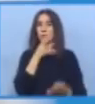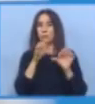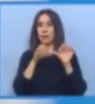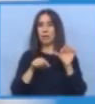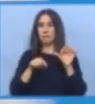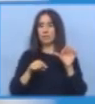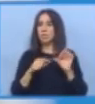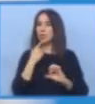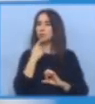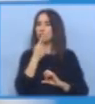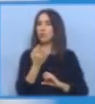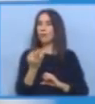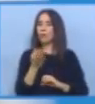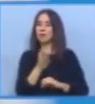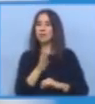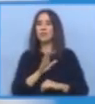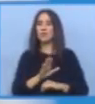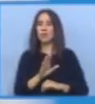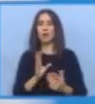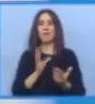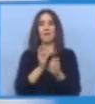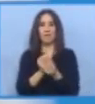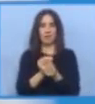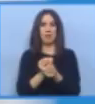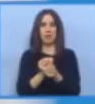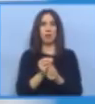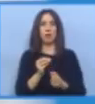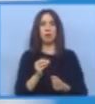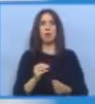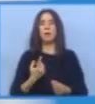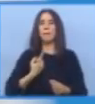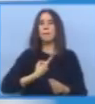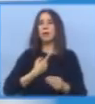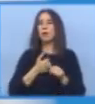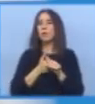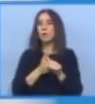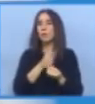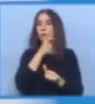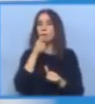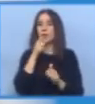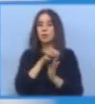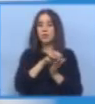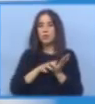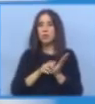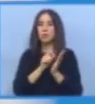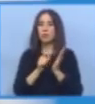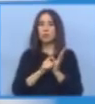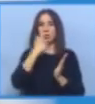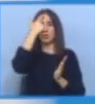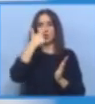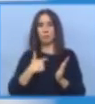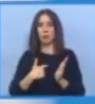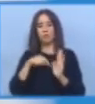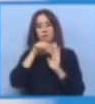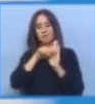que vos dirigi quando ainda estava convosco. Tem de se cumprir tudo o que está escrito a meu respeito na lei